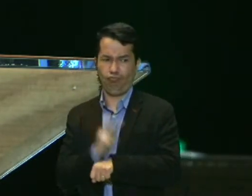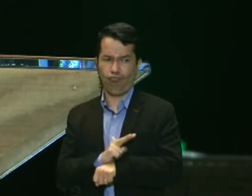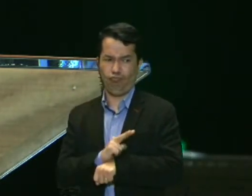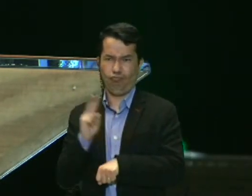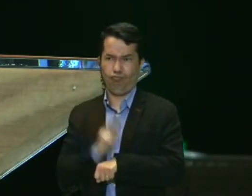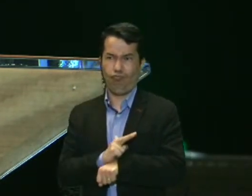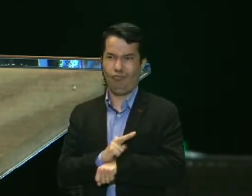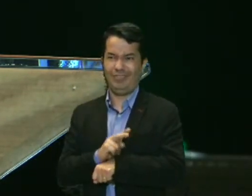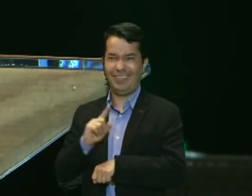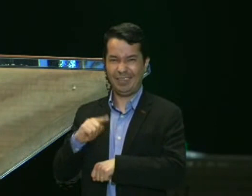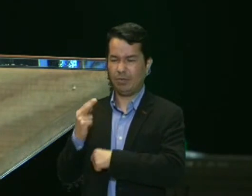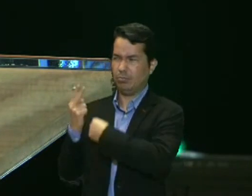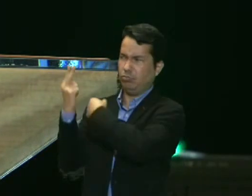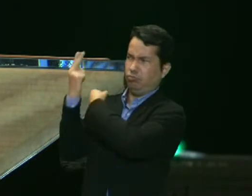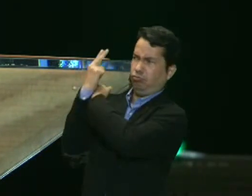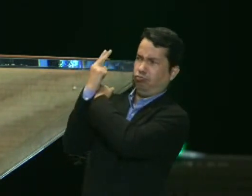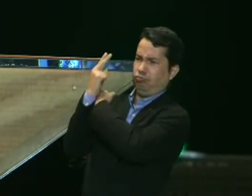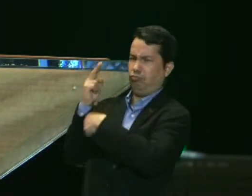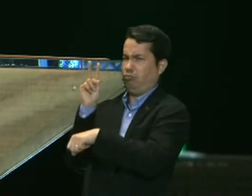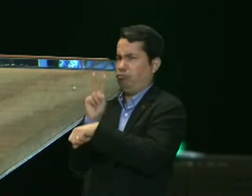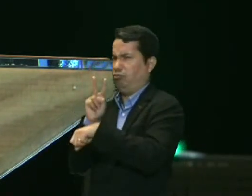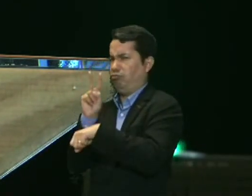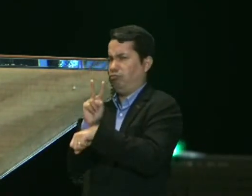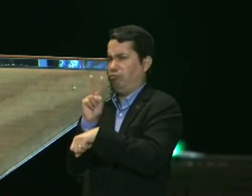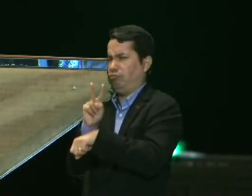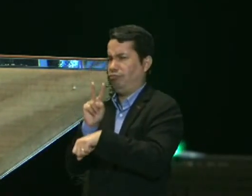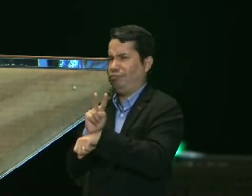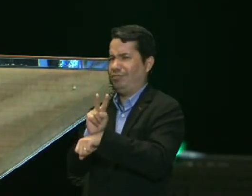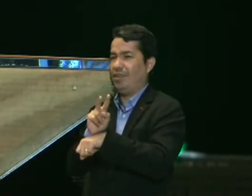Guardará, ele estabelecerá